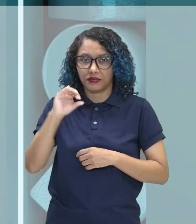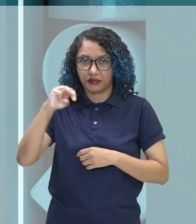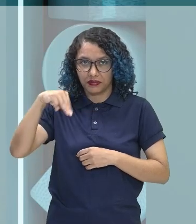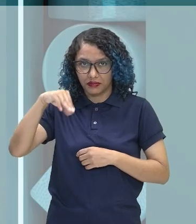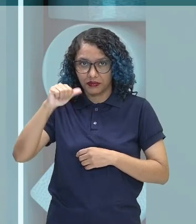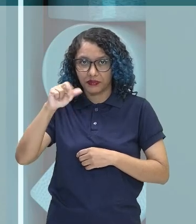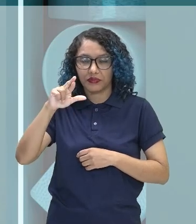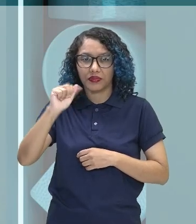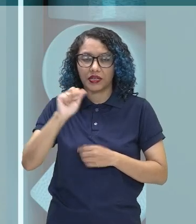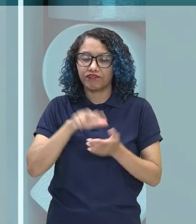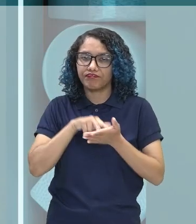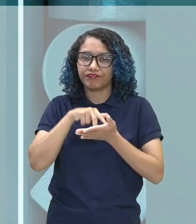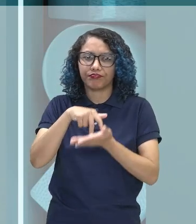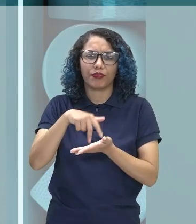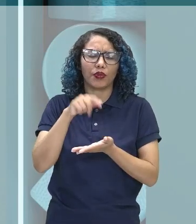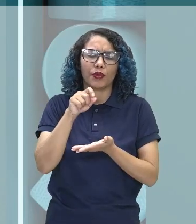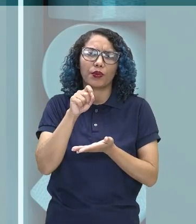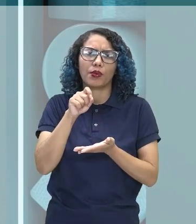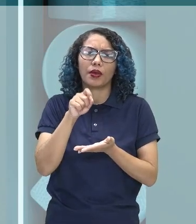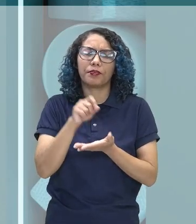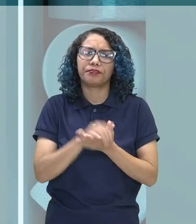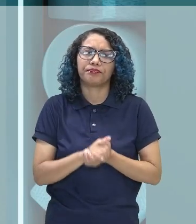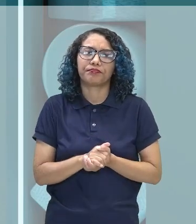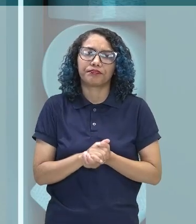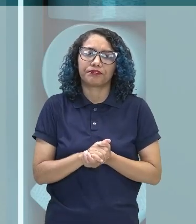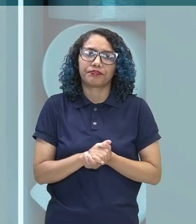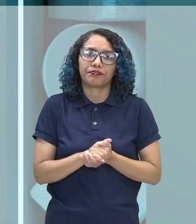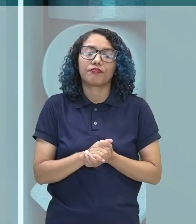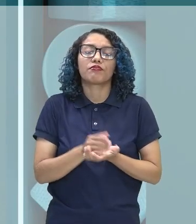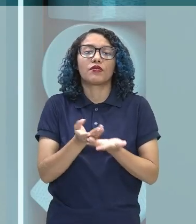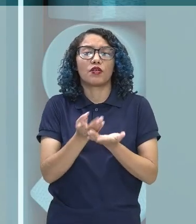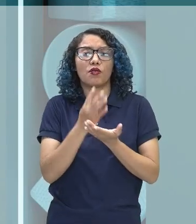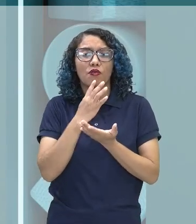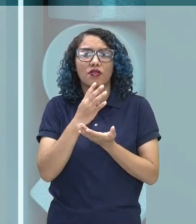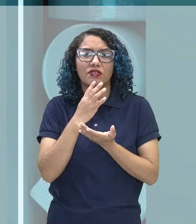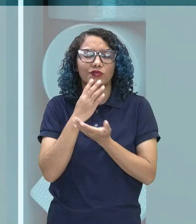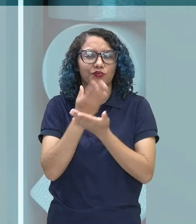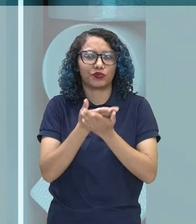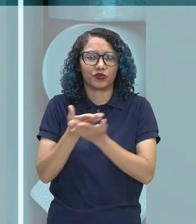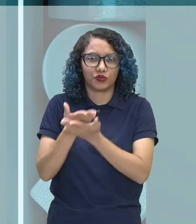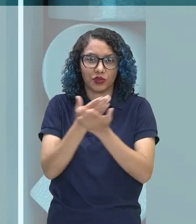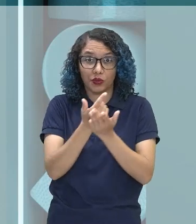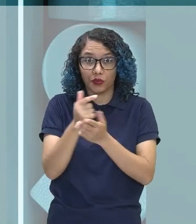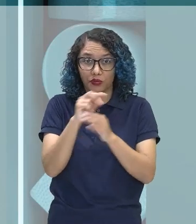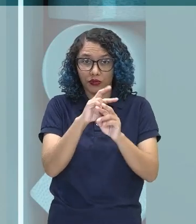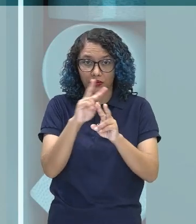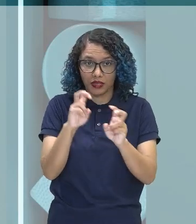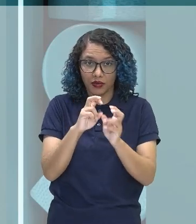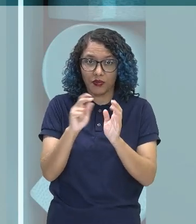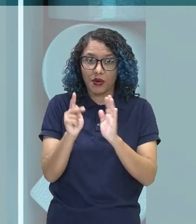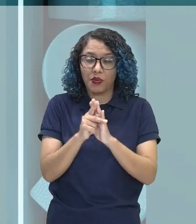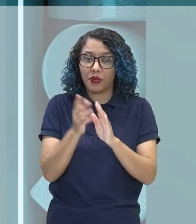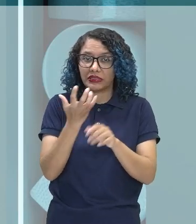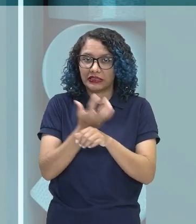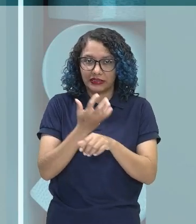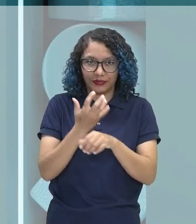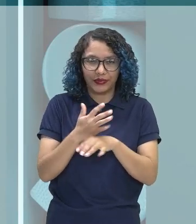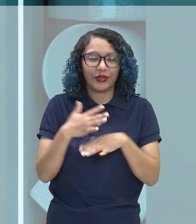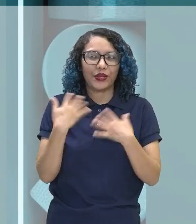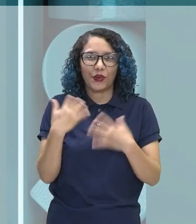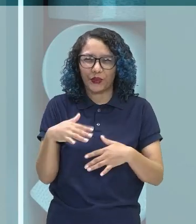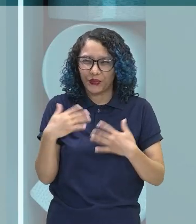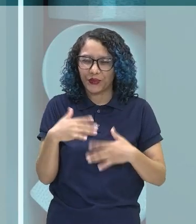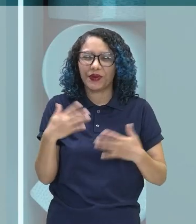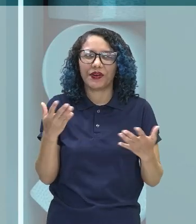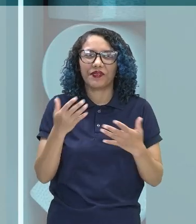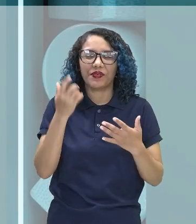aqui juntinho de vocês para nós explorarmos e conhecermos mais um conteúdo dessa fantástica disciplina. Vamos